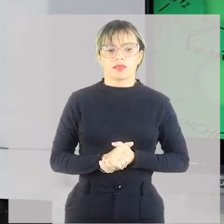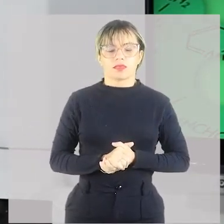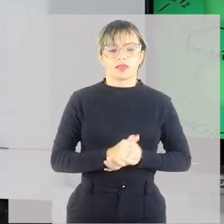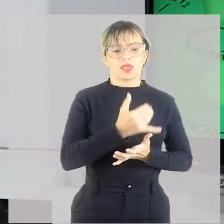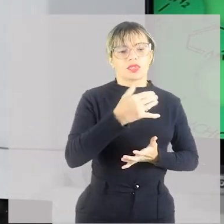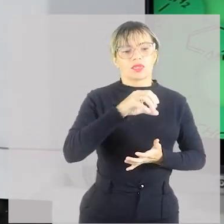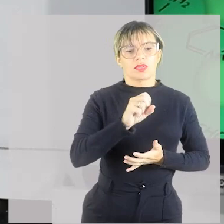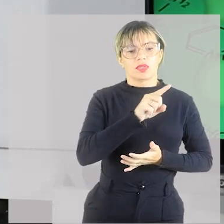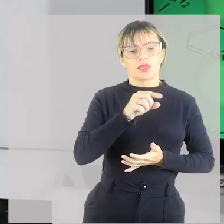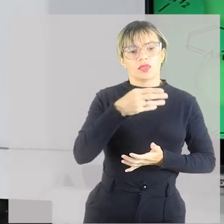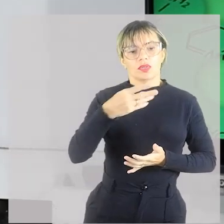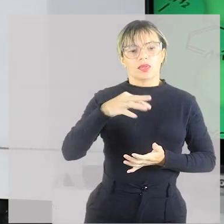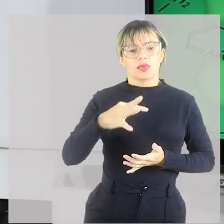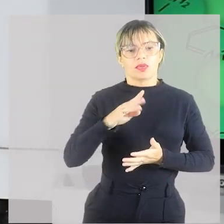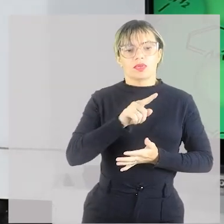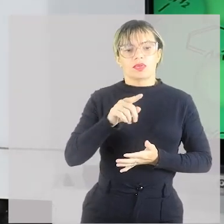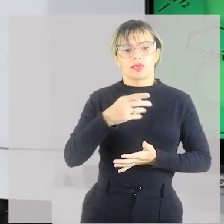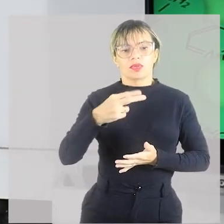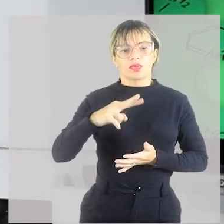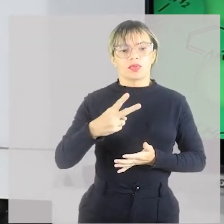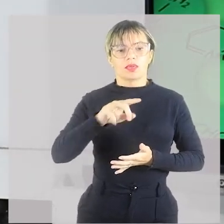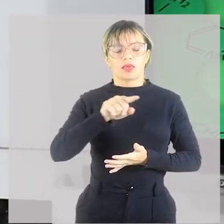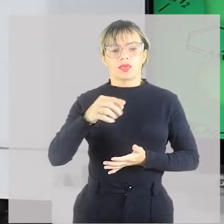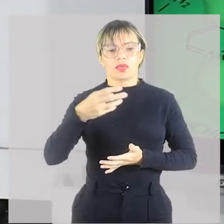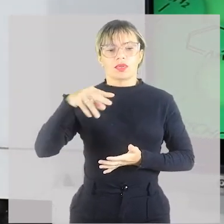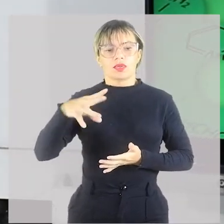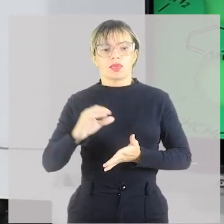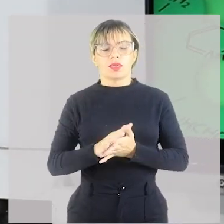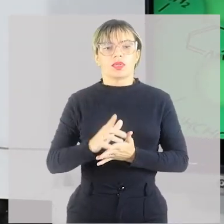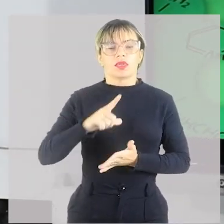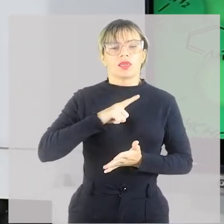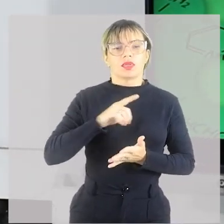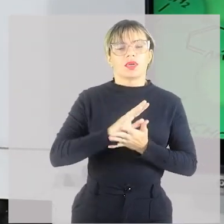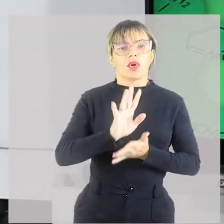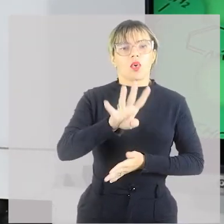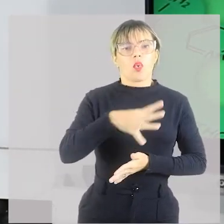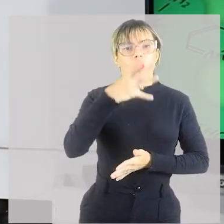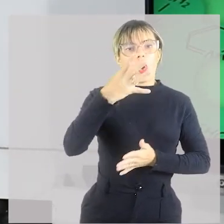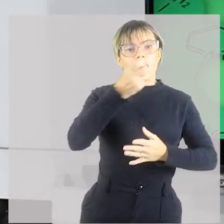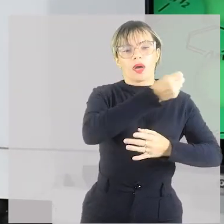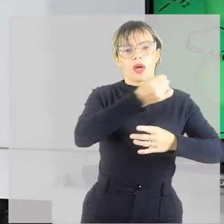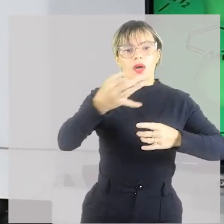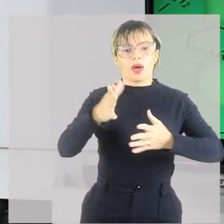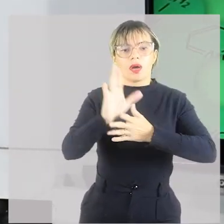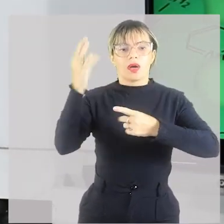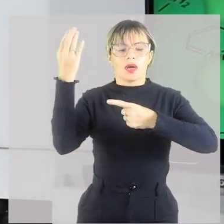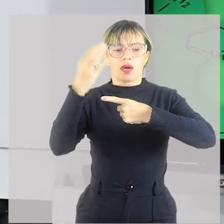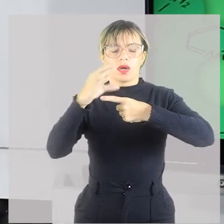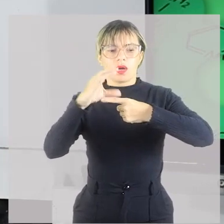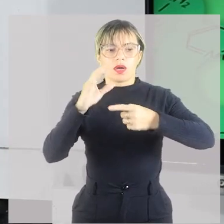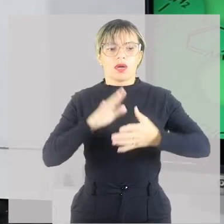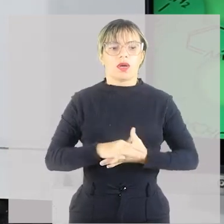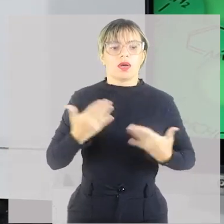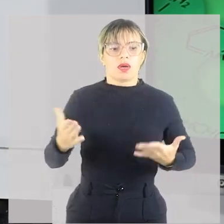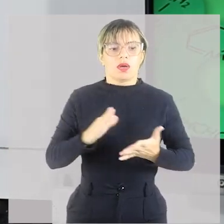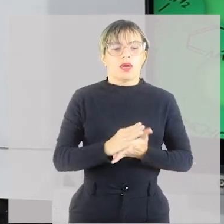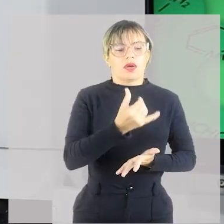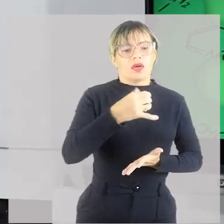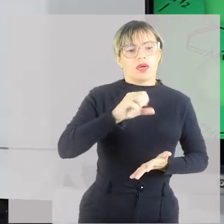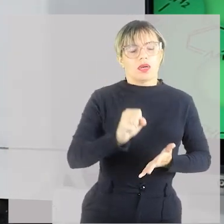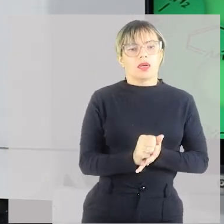6 but, 2 eno. Ó, então já sei o seguinte, são 4 carbonos. E como ele fala 6, eu tenho isomeria geométrica.